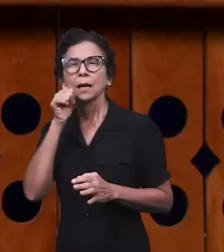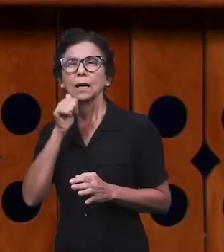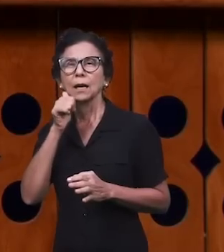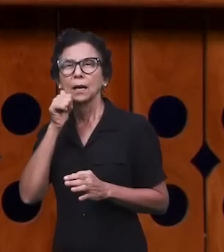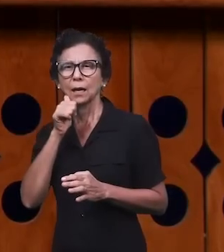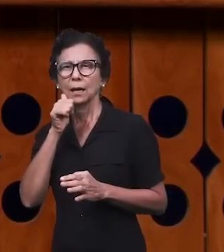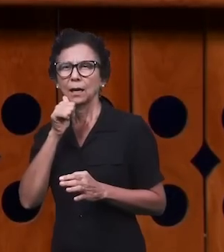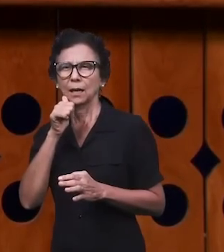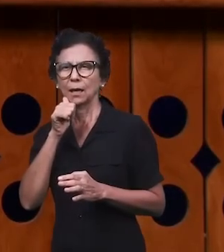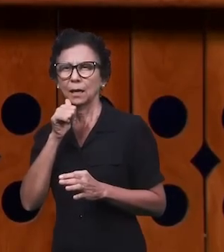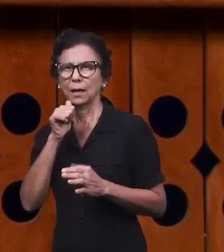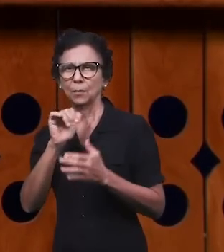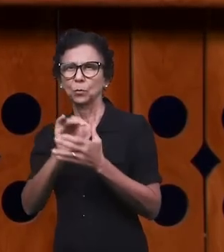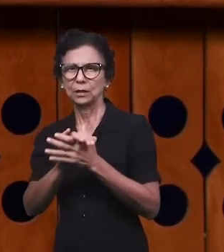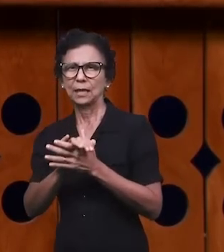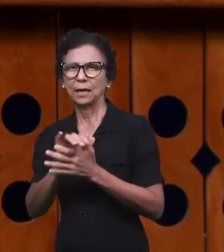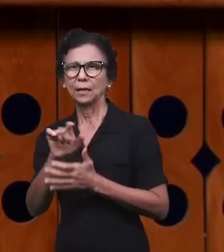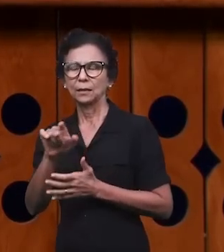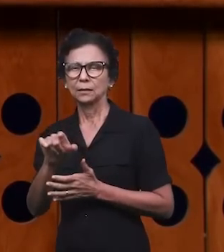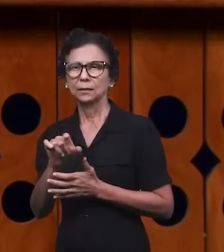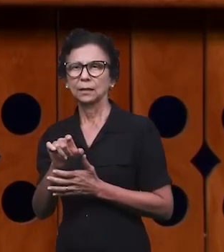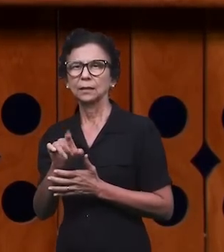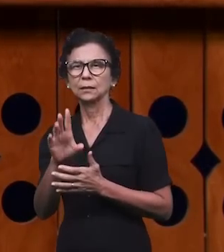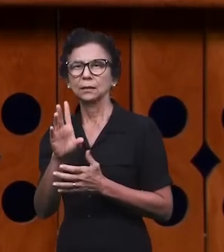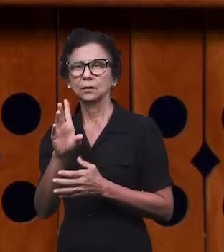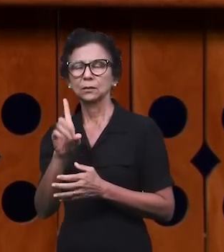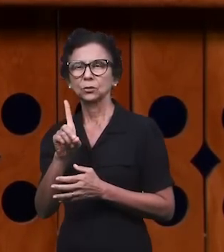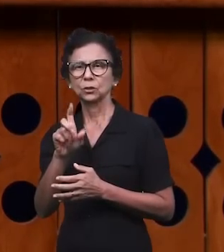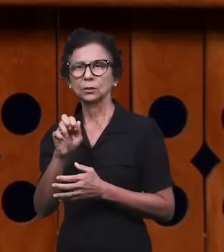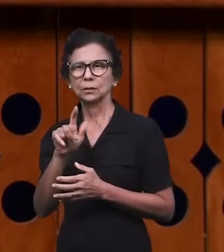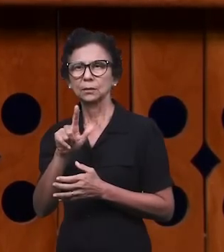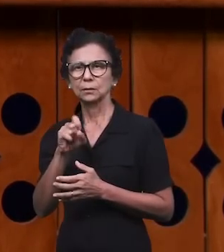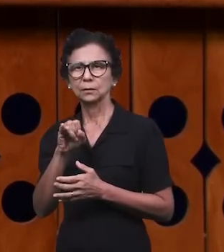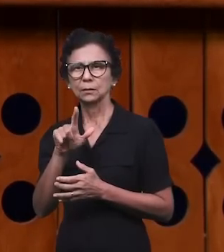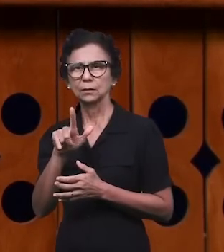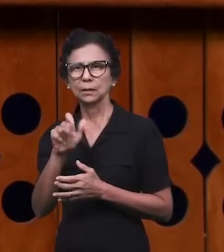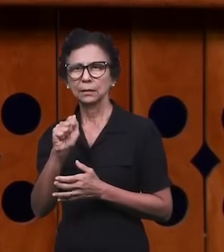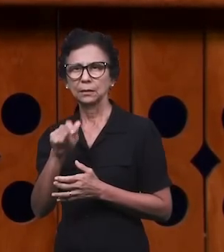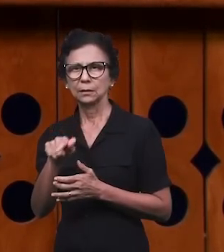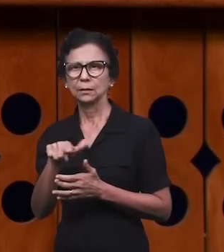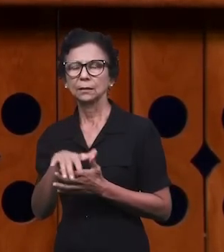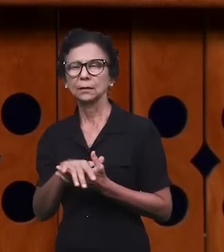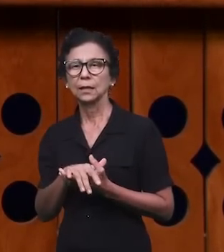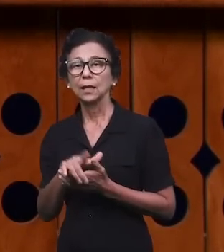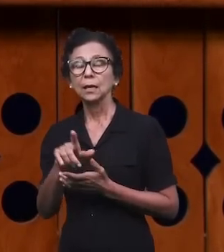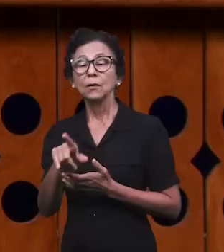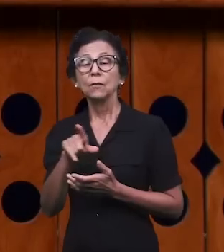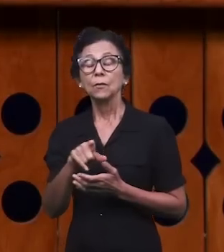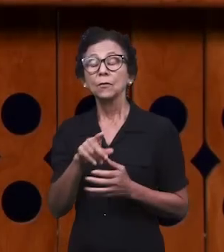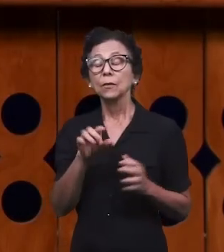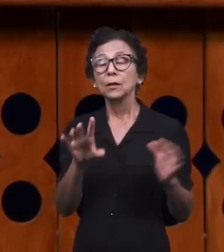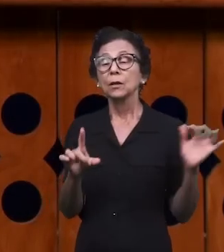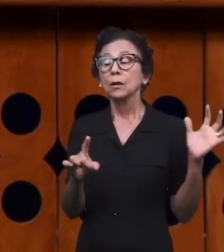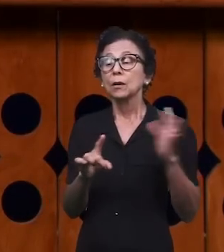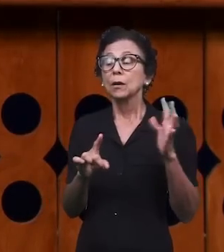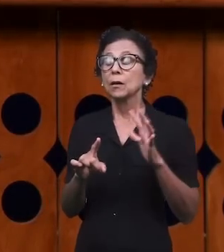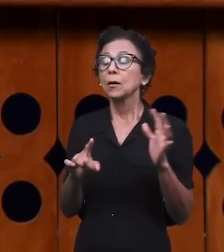com Sansão para que o mistério fosse revelado. E então, no último dia,